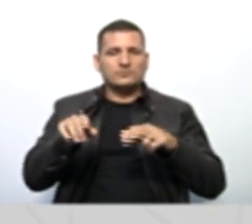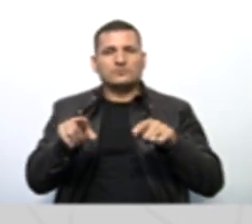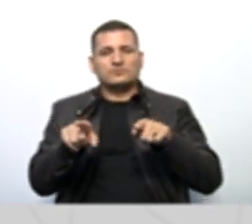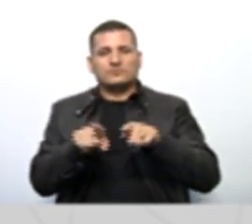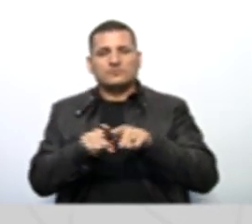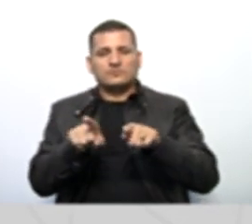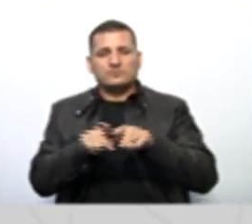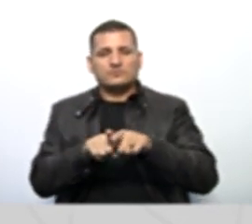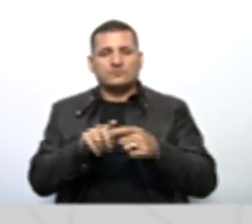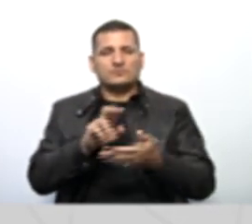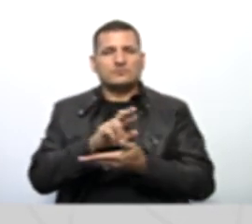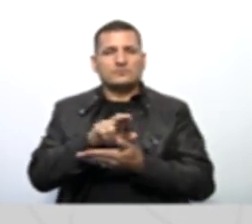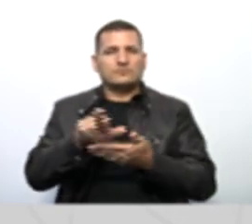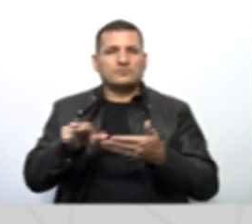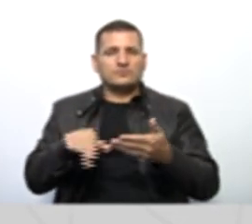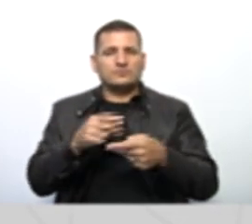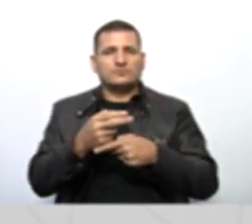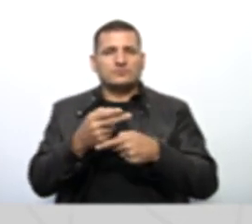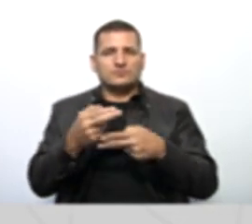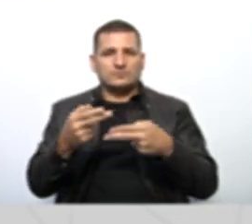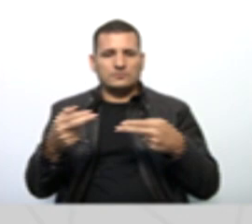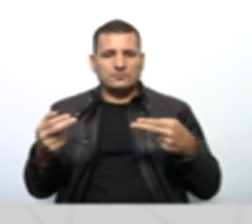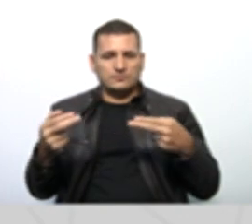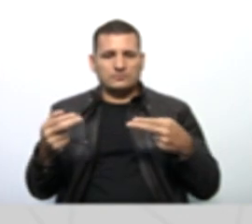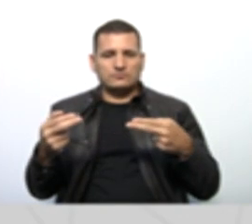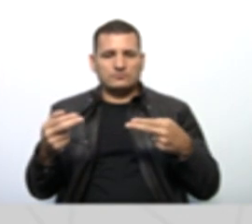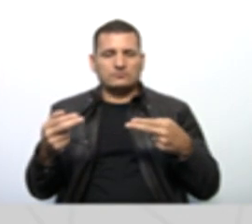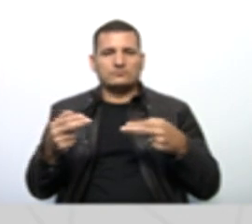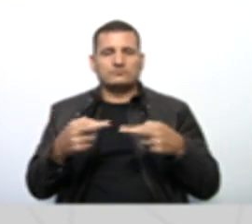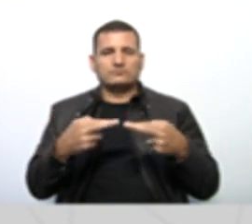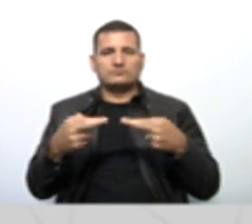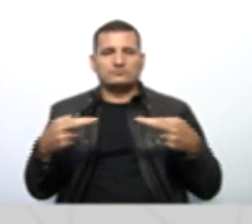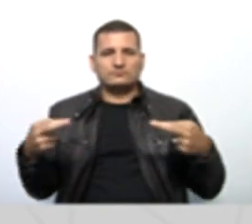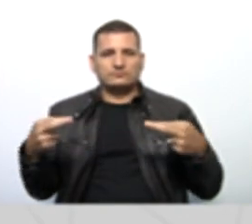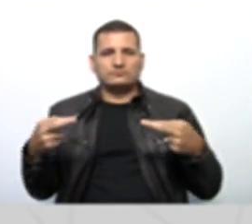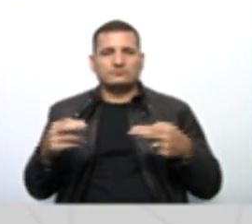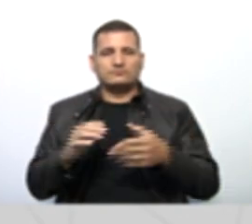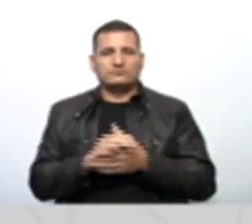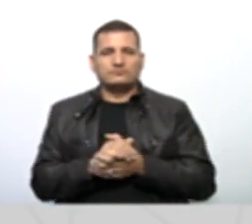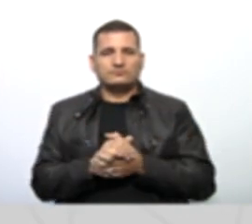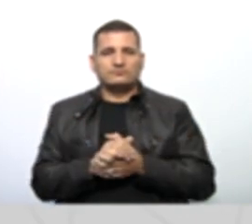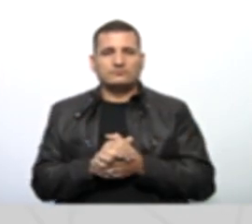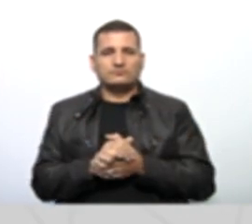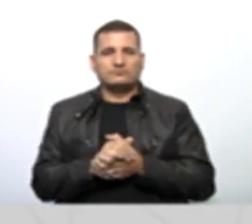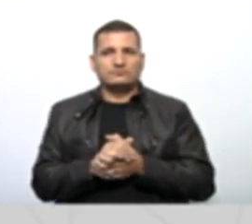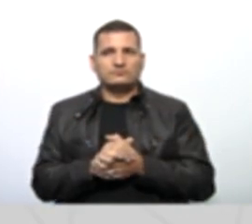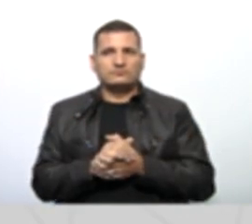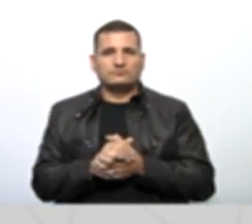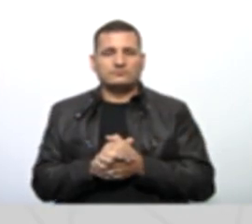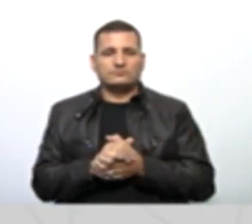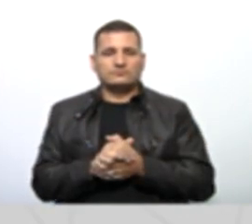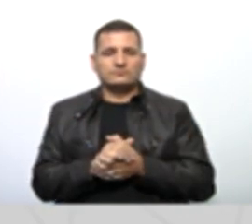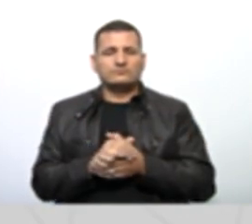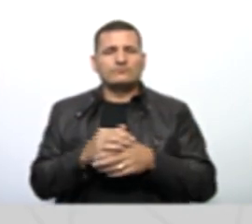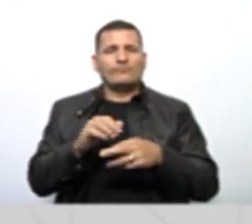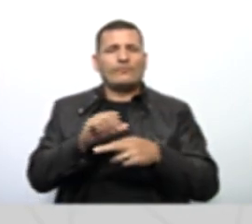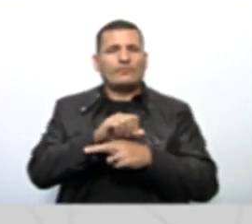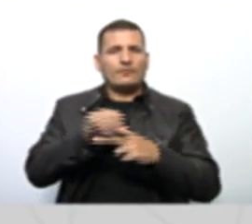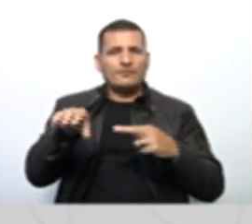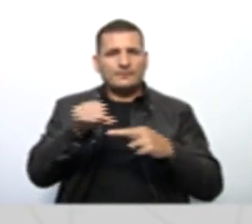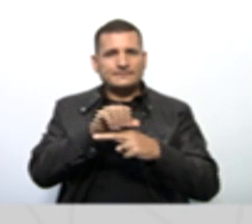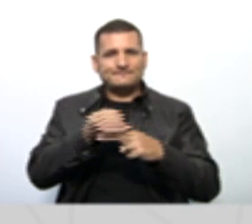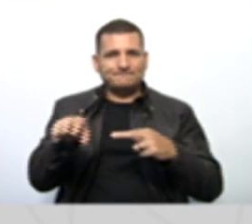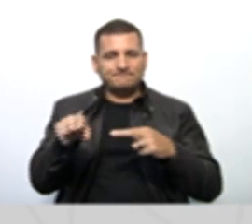dos diversos dispositivos de rede pessoal a conexão física os equipamentos pessoal é